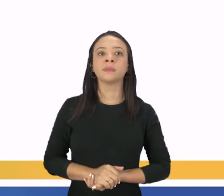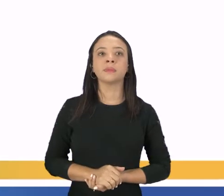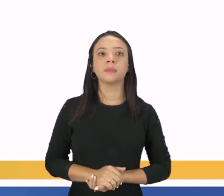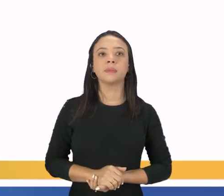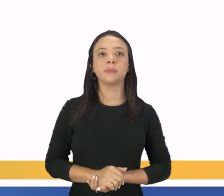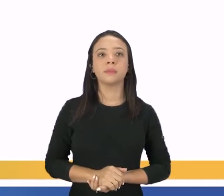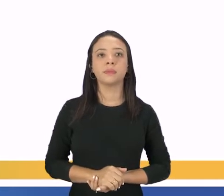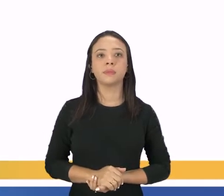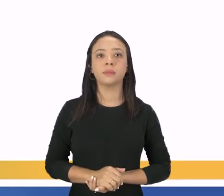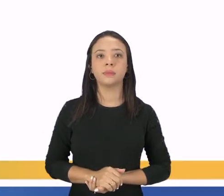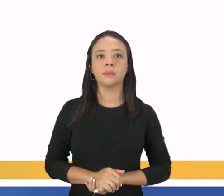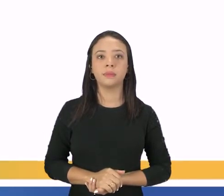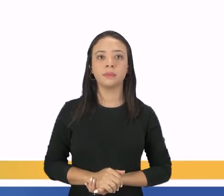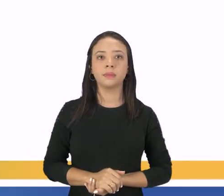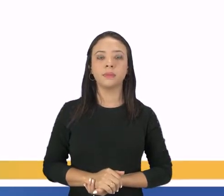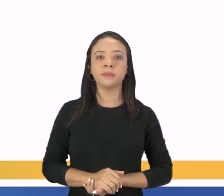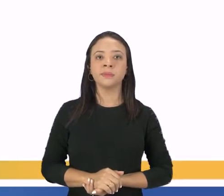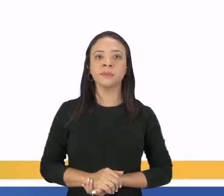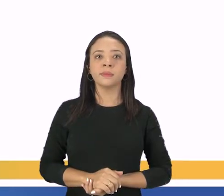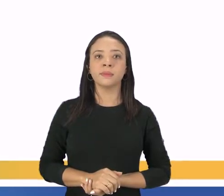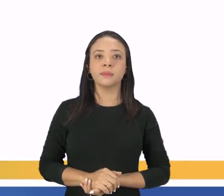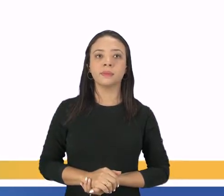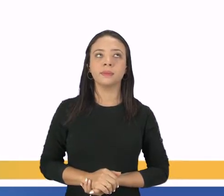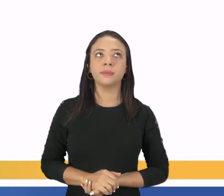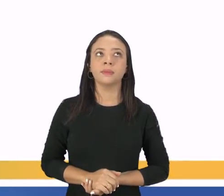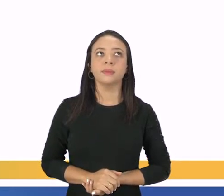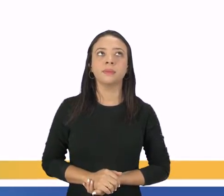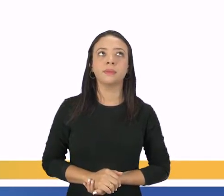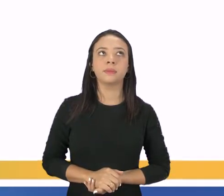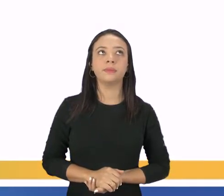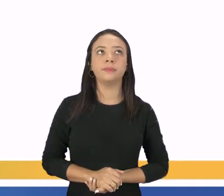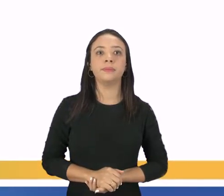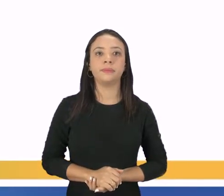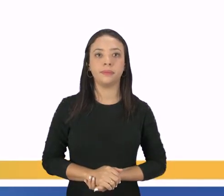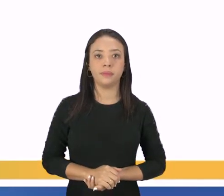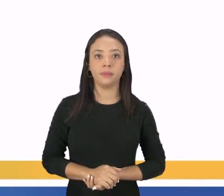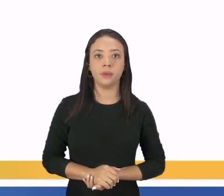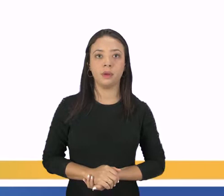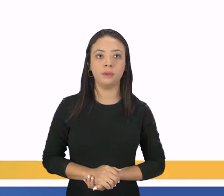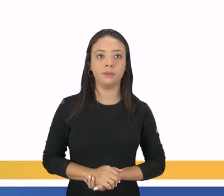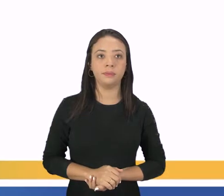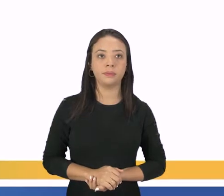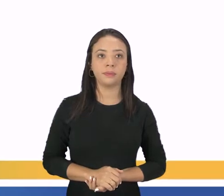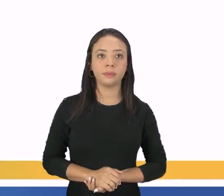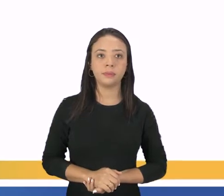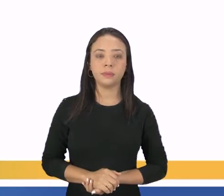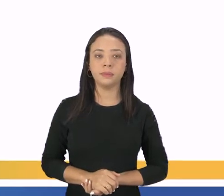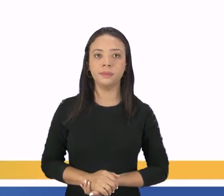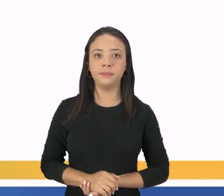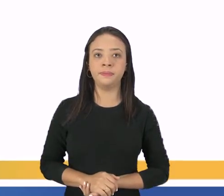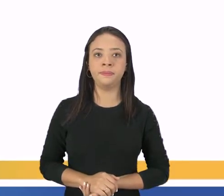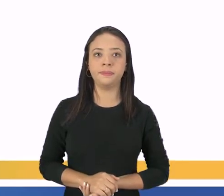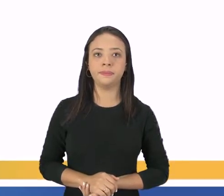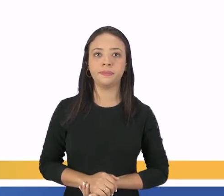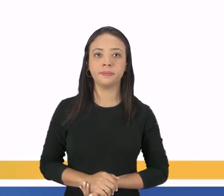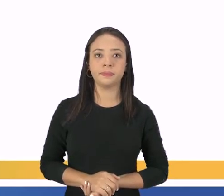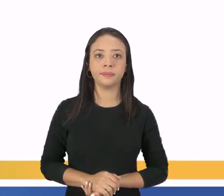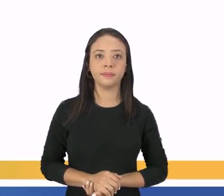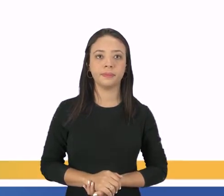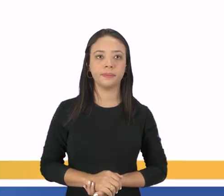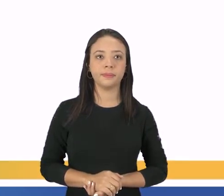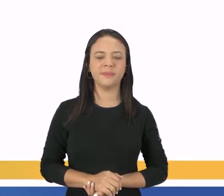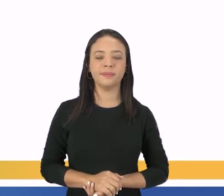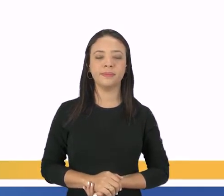noche, ceno junto con mi padre y luego voy a gimnasio más cercano a hacer ejercicio. Me gusta hacer ejercicio para